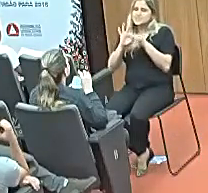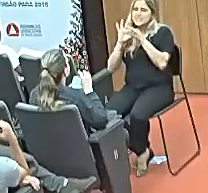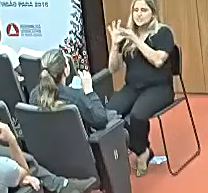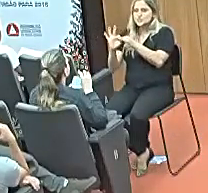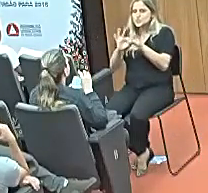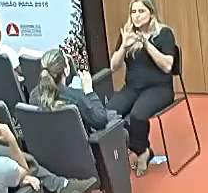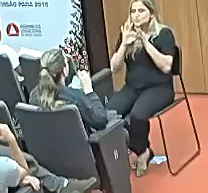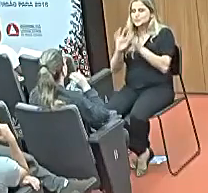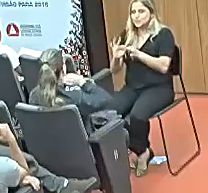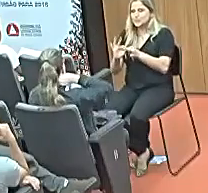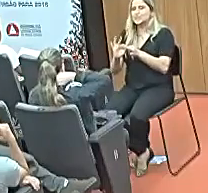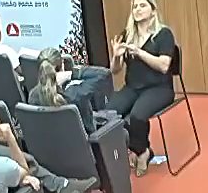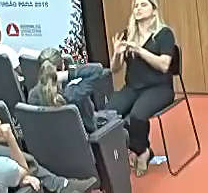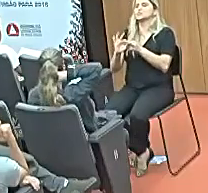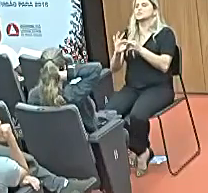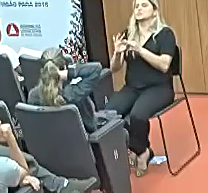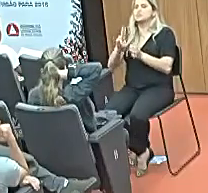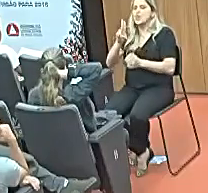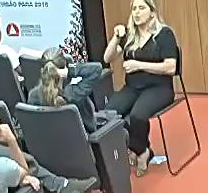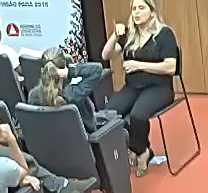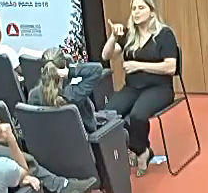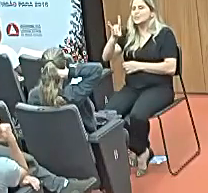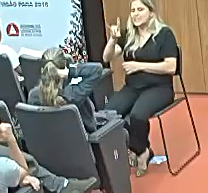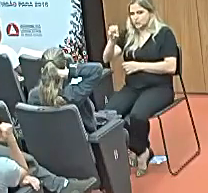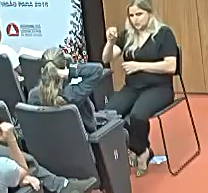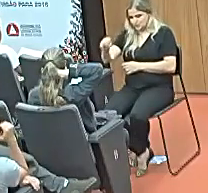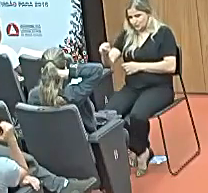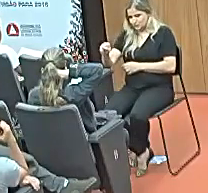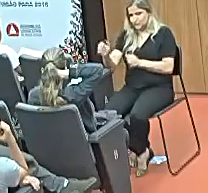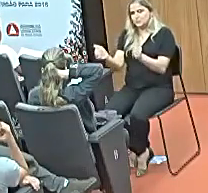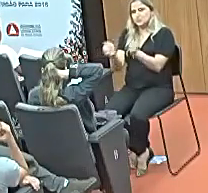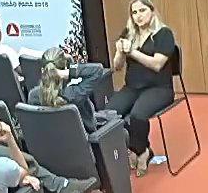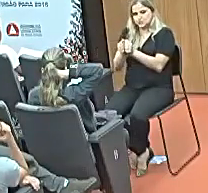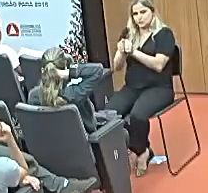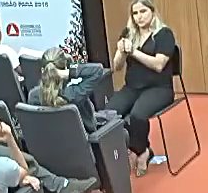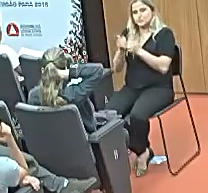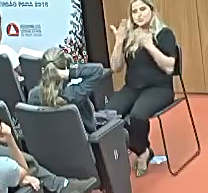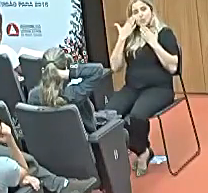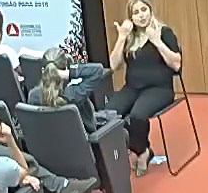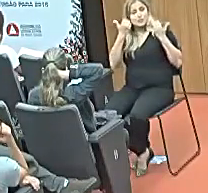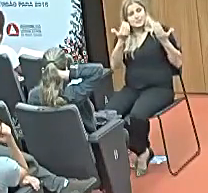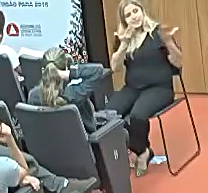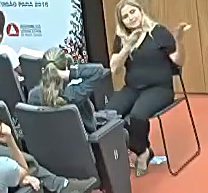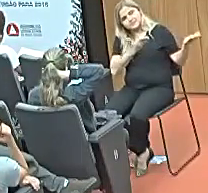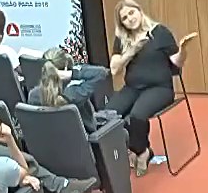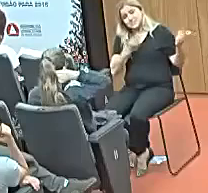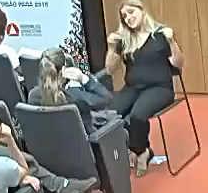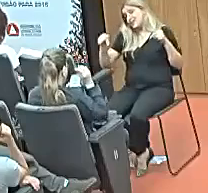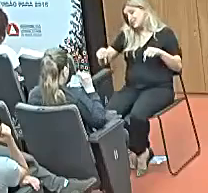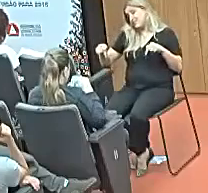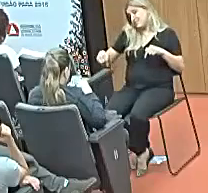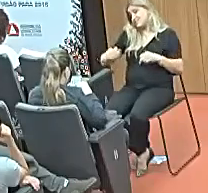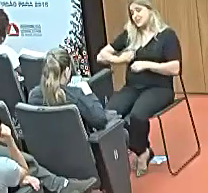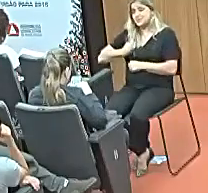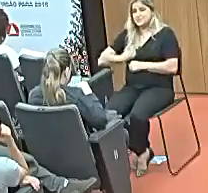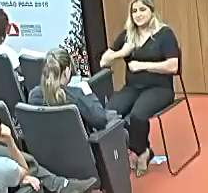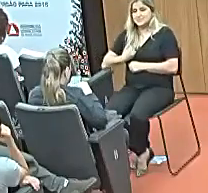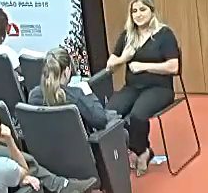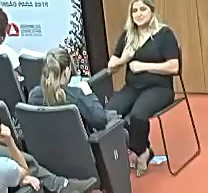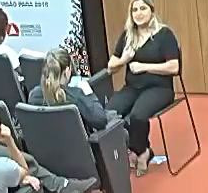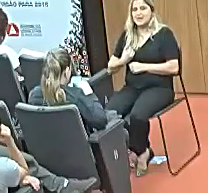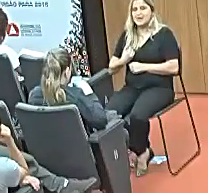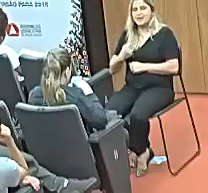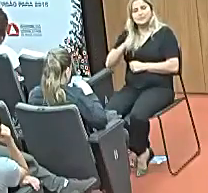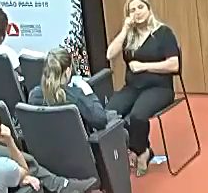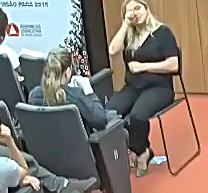congresso daqui tudo que for de bem com nosso estado minas gerais muito obrigado hoje eu vim só para participar você tem lá